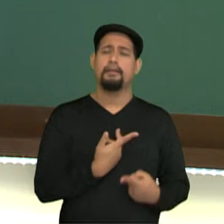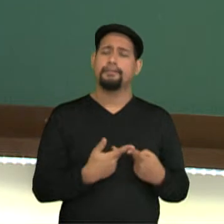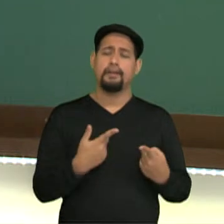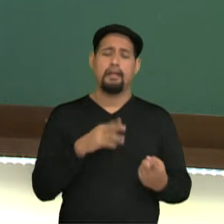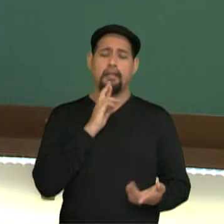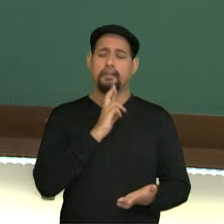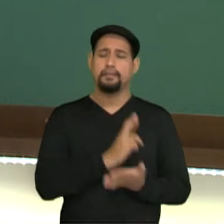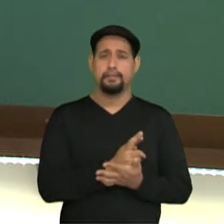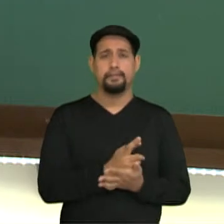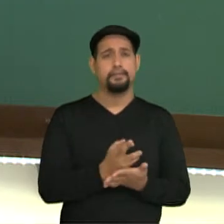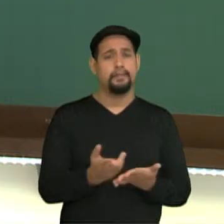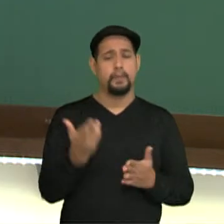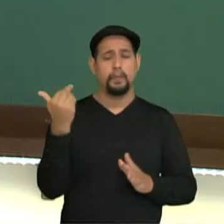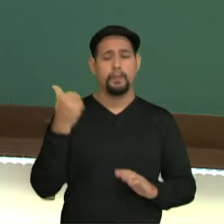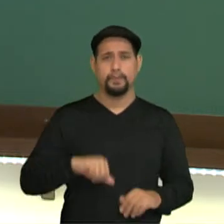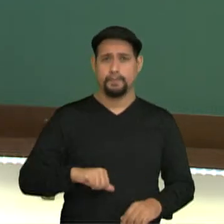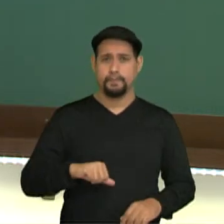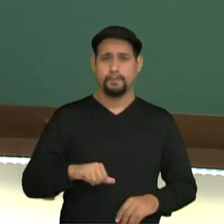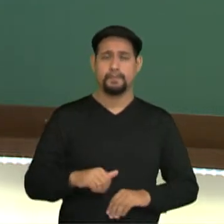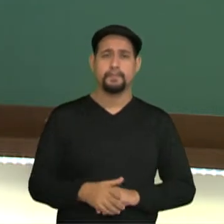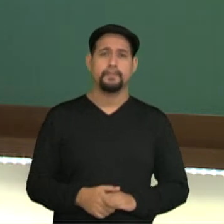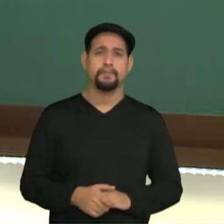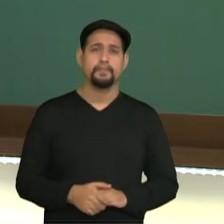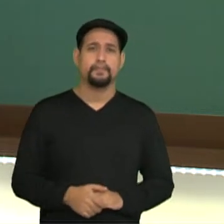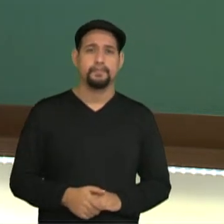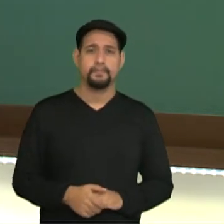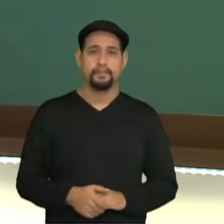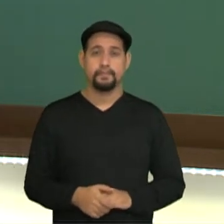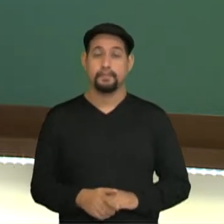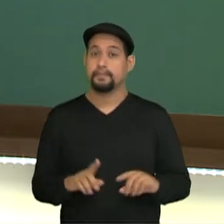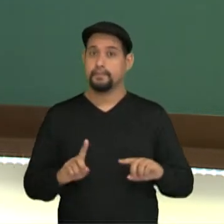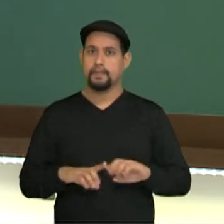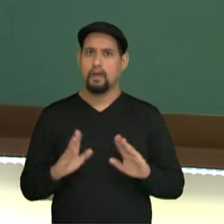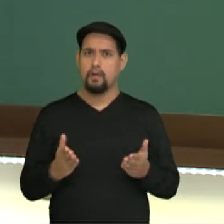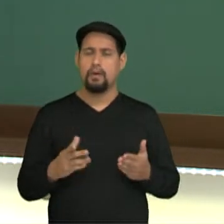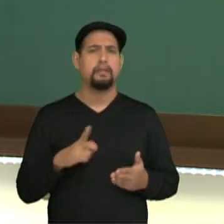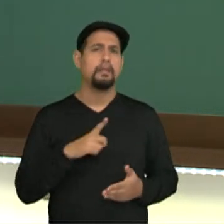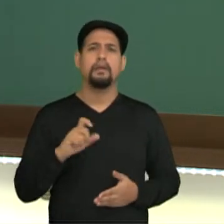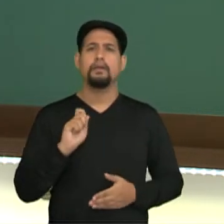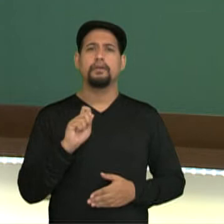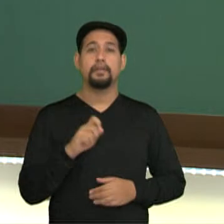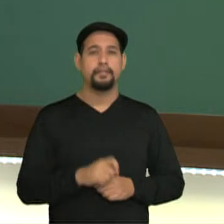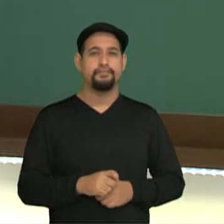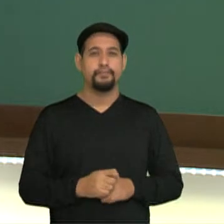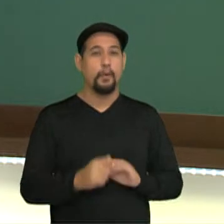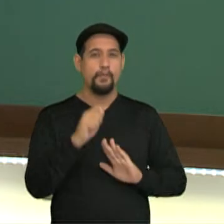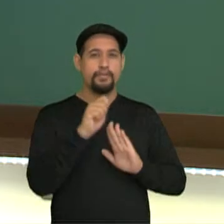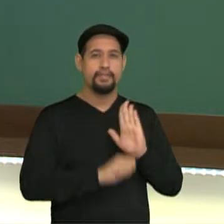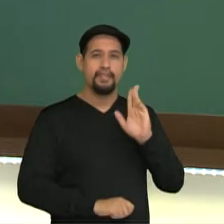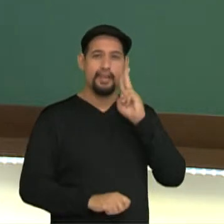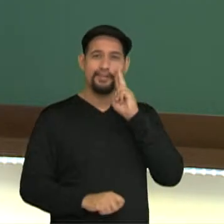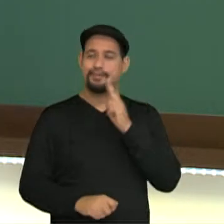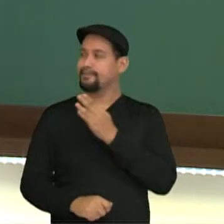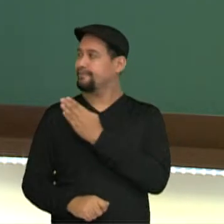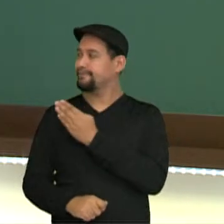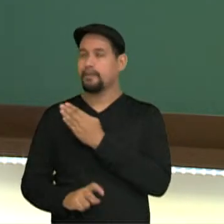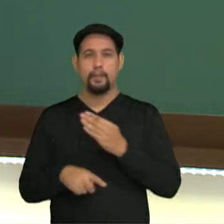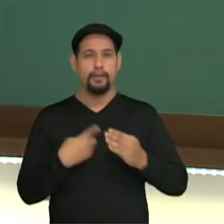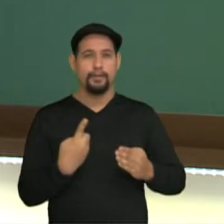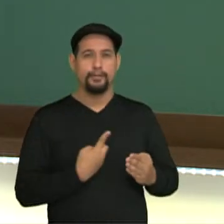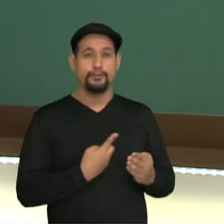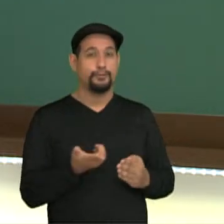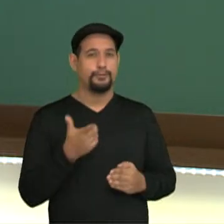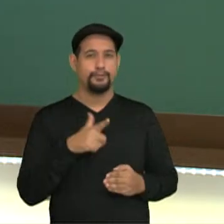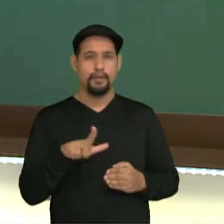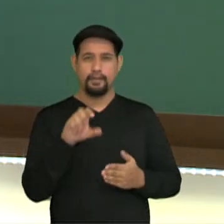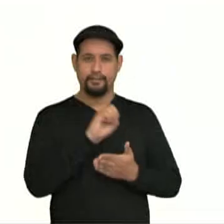de responder negativamente. Agora, nós temos então um pequeno texto para darmos continuidade aos